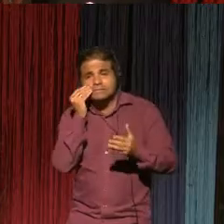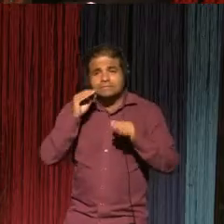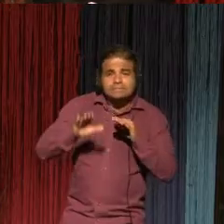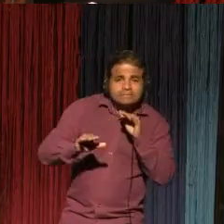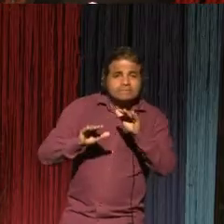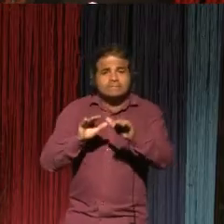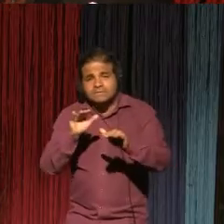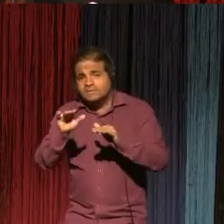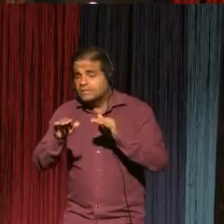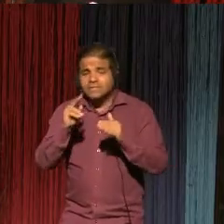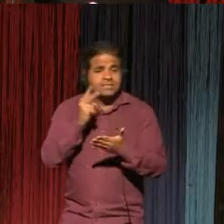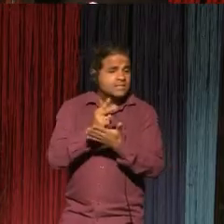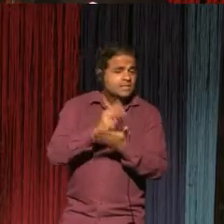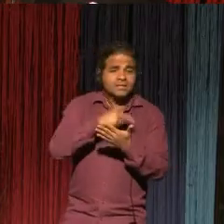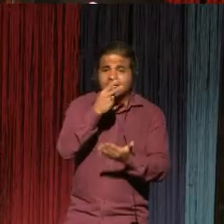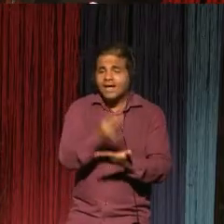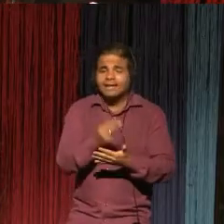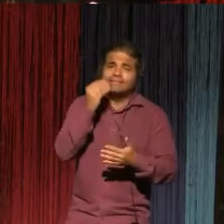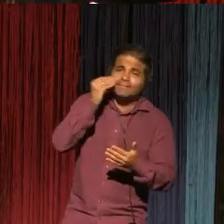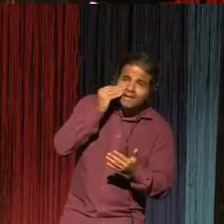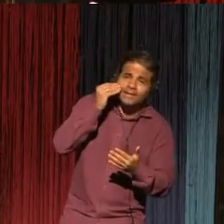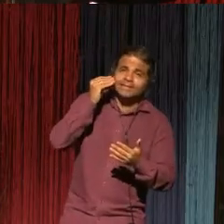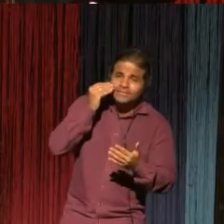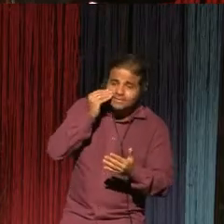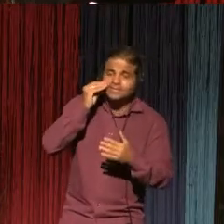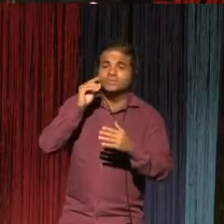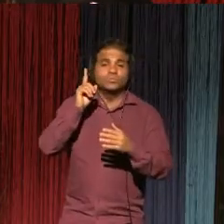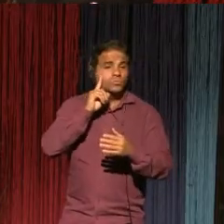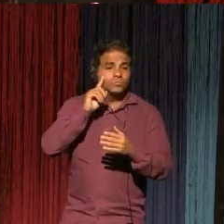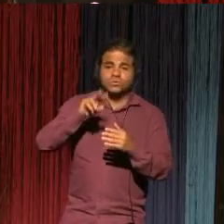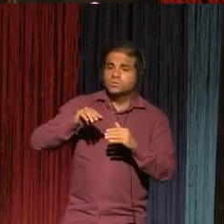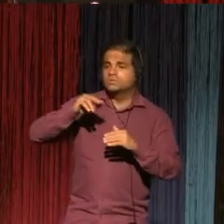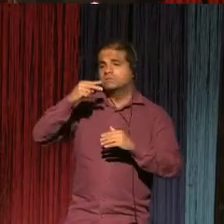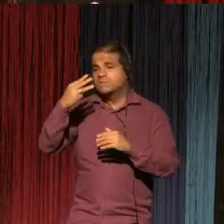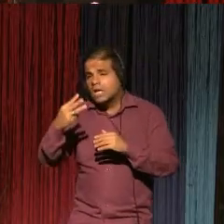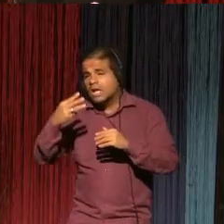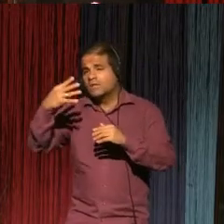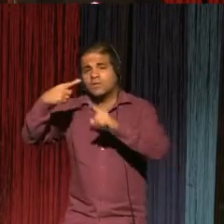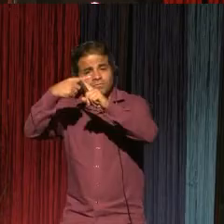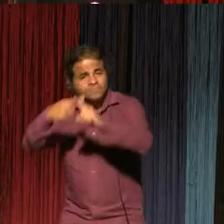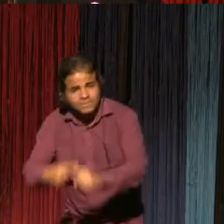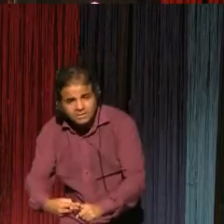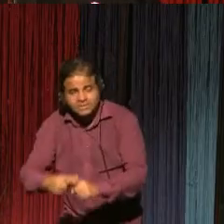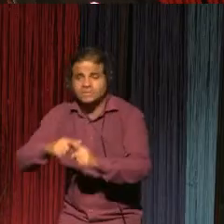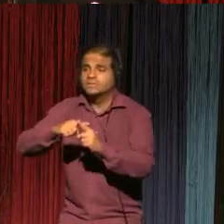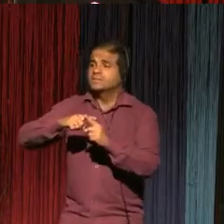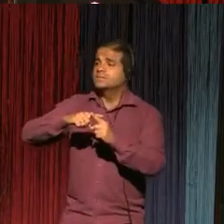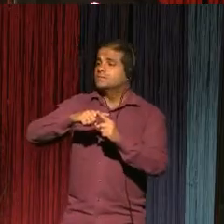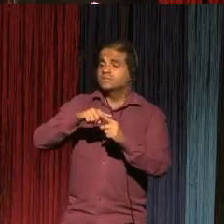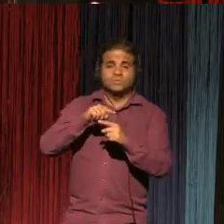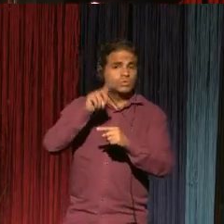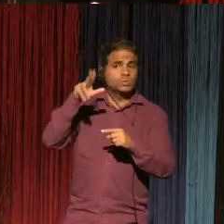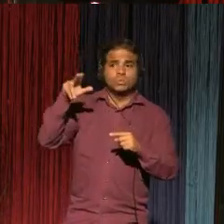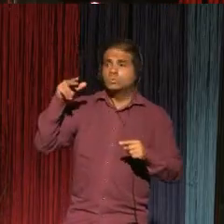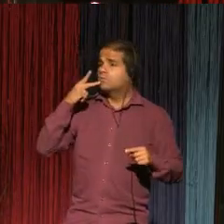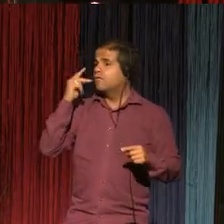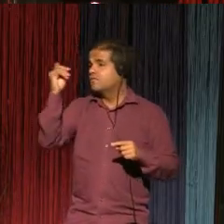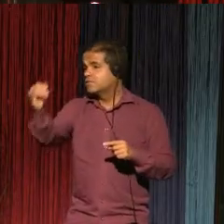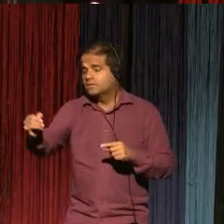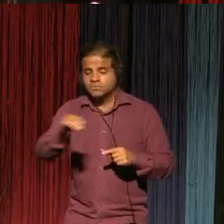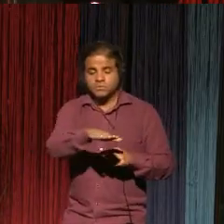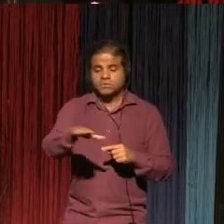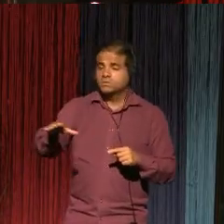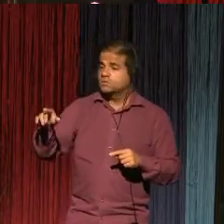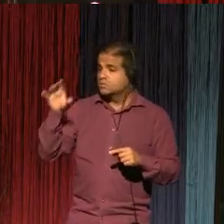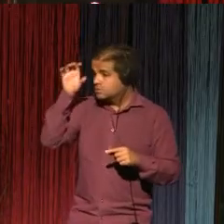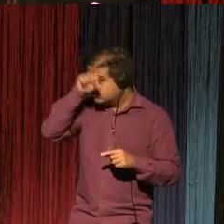andar. Ele tenta e cai. Num dia a criança cai 3, 4 vezes. Você nunca vai falar para uma criança que